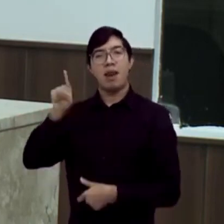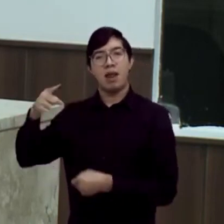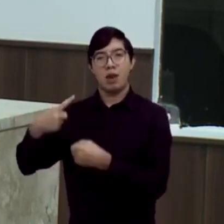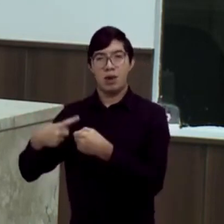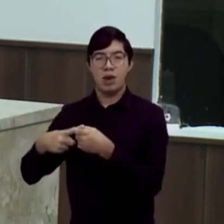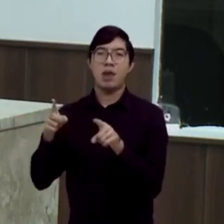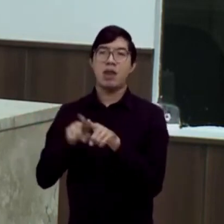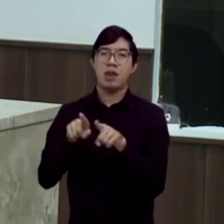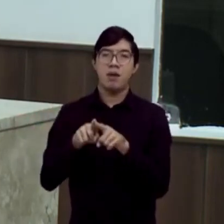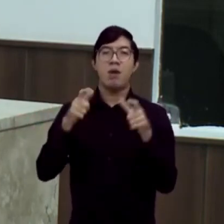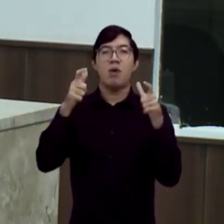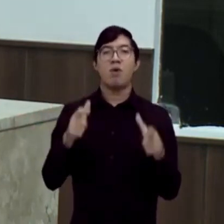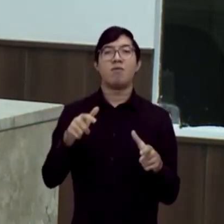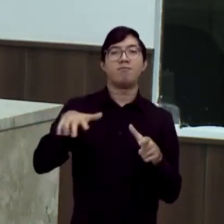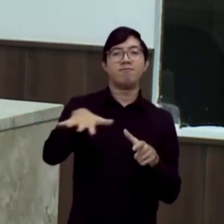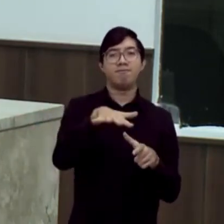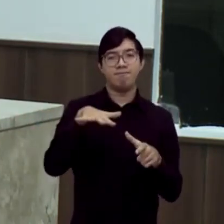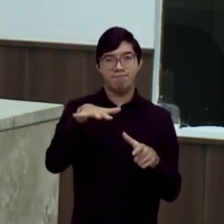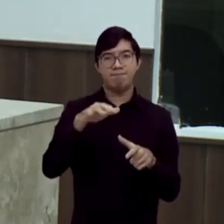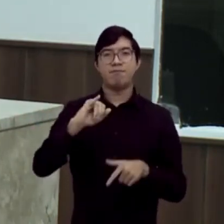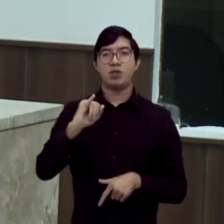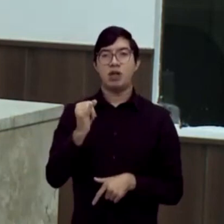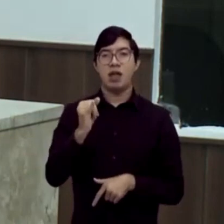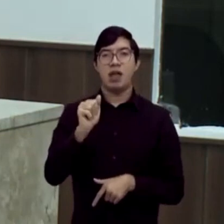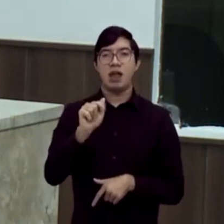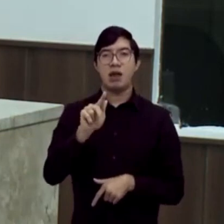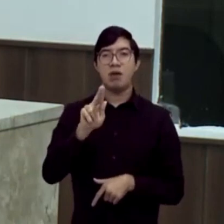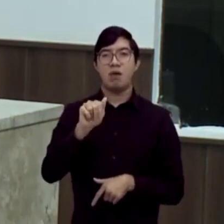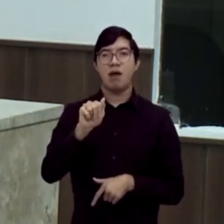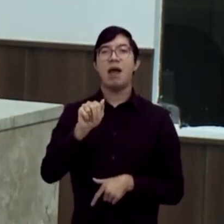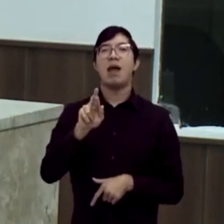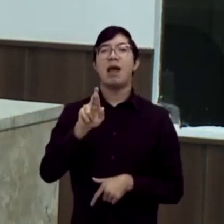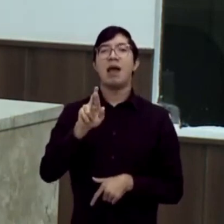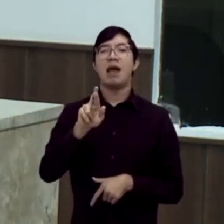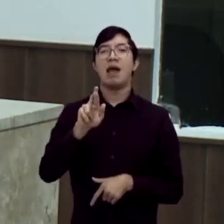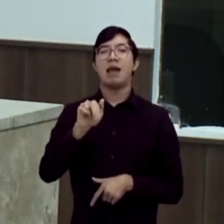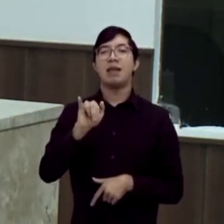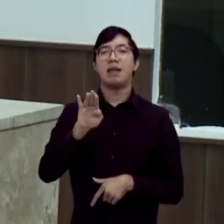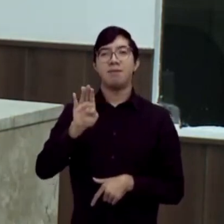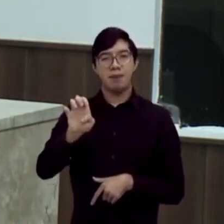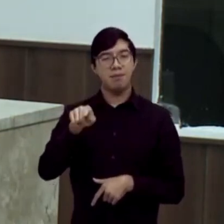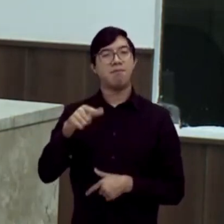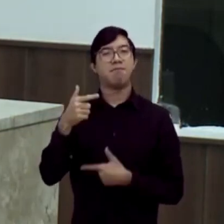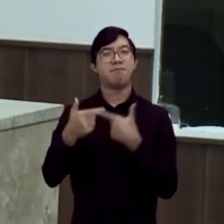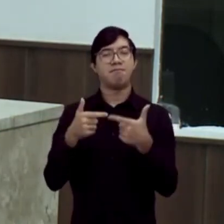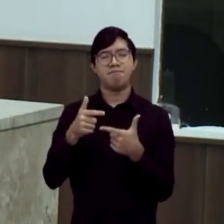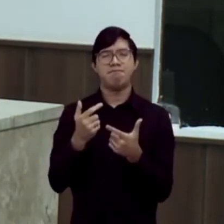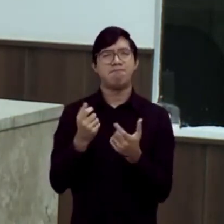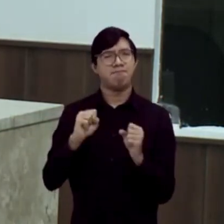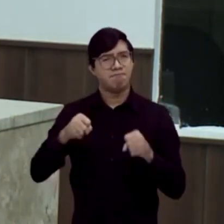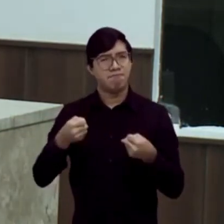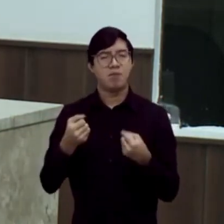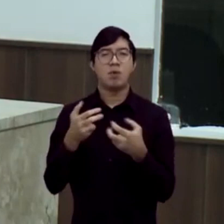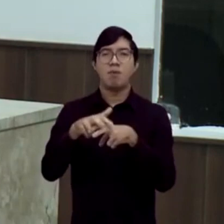interior, na região do Jaguaribe, região jaguaribana. Por isso, né, eu acho que este vereador, o